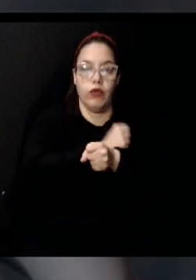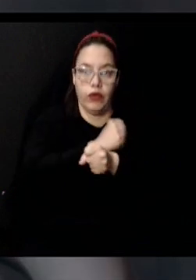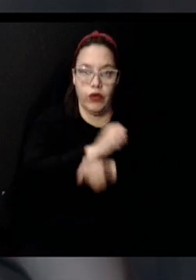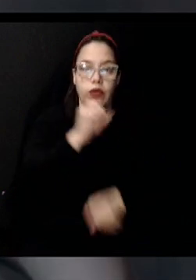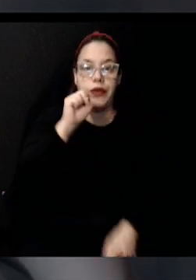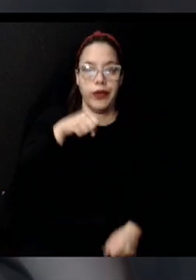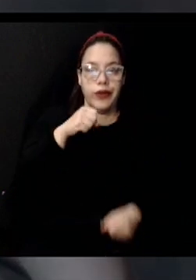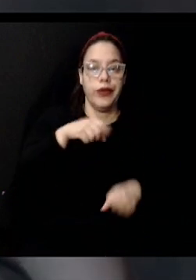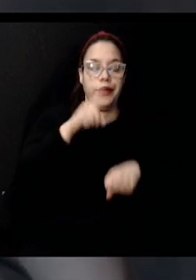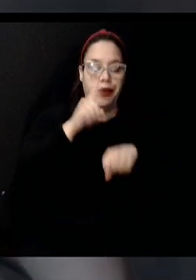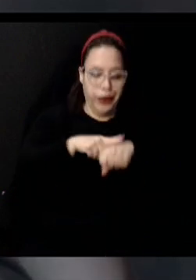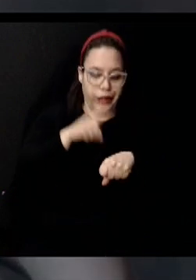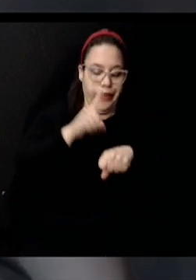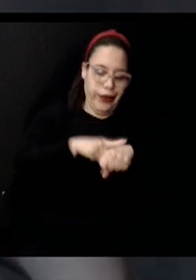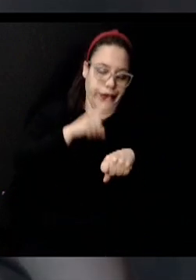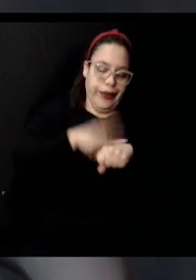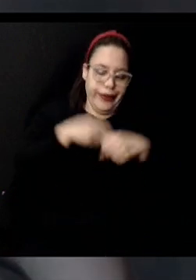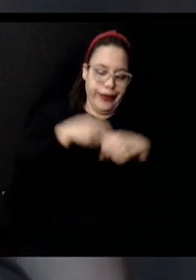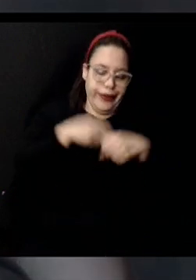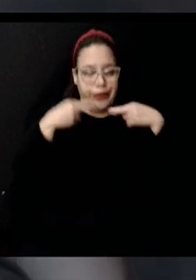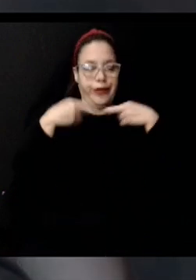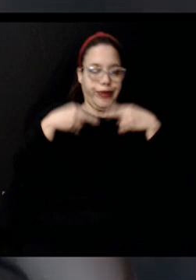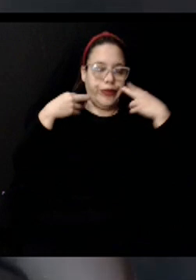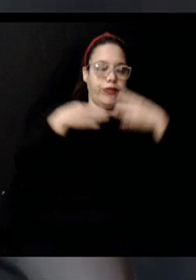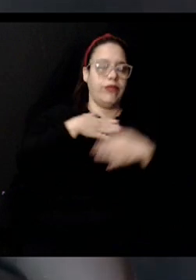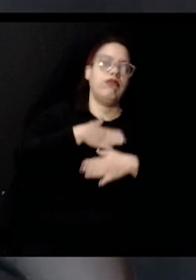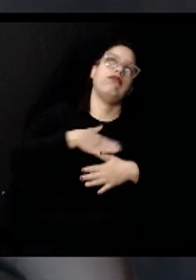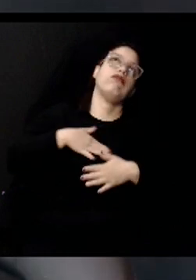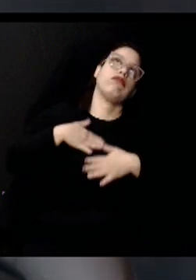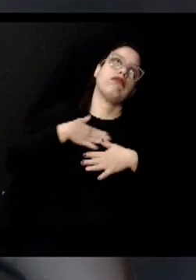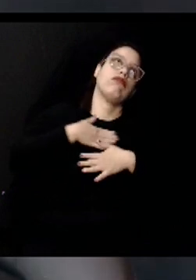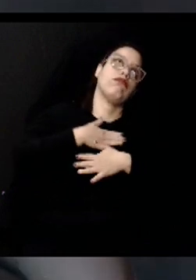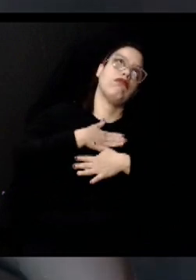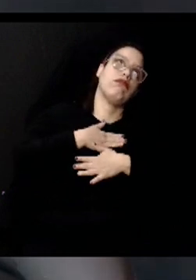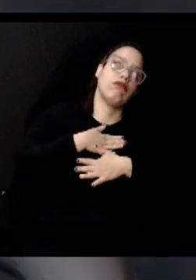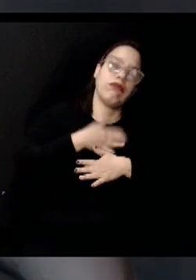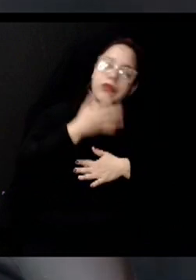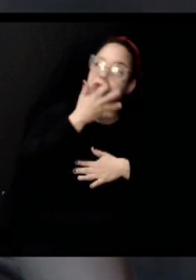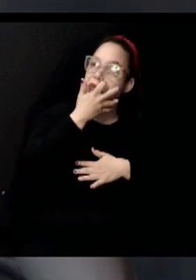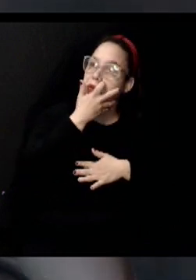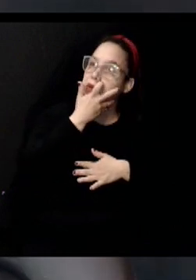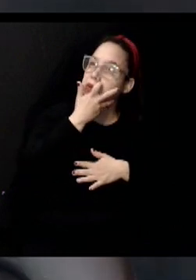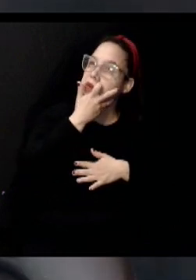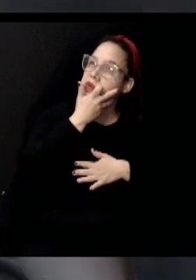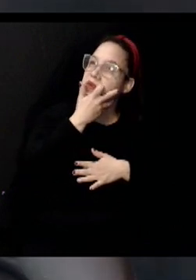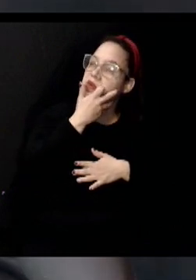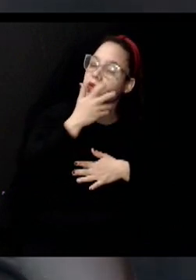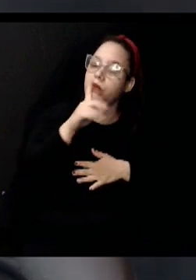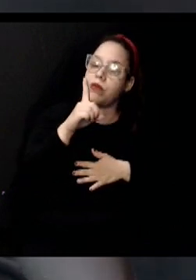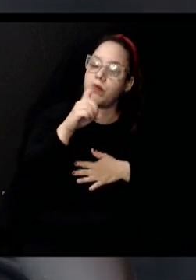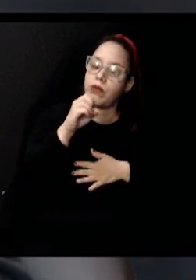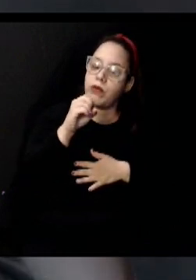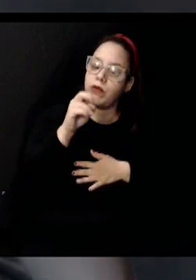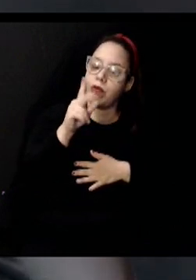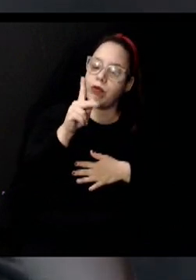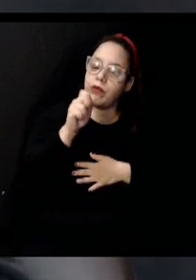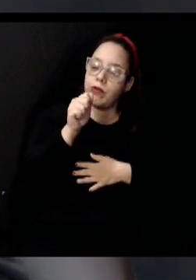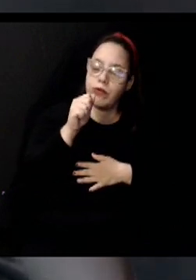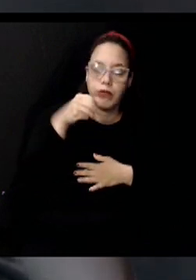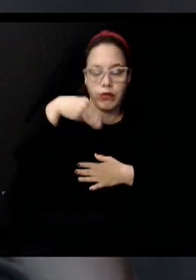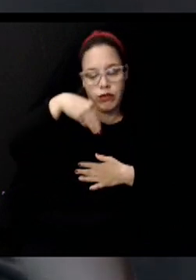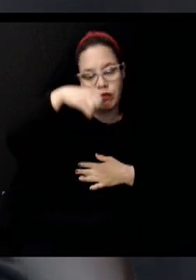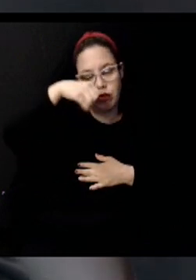ali reclamando, para ter esse prazer no na na da dopamina, Aham. né, então a pessoa